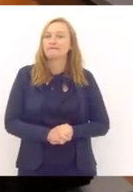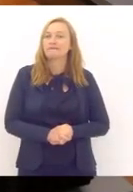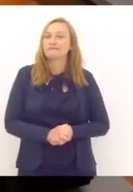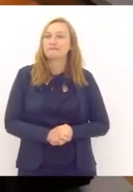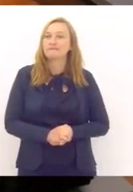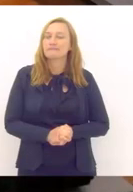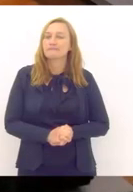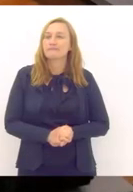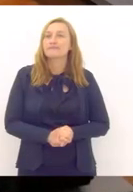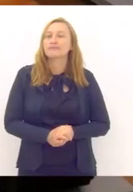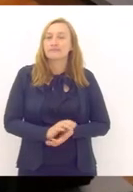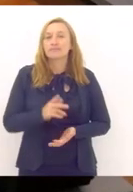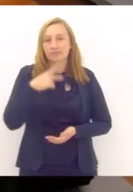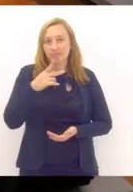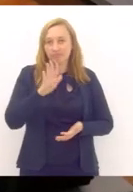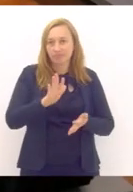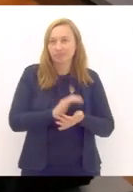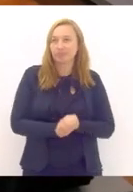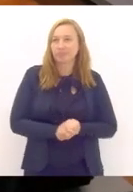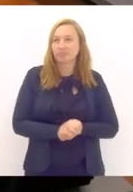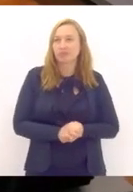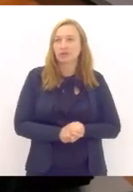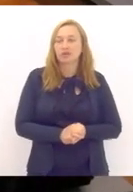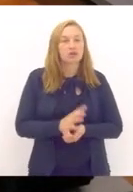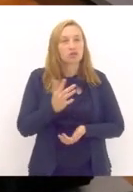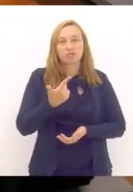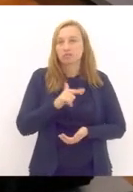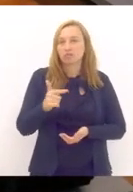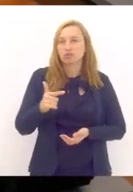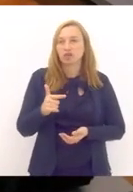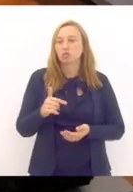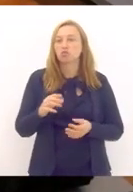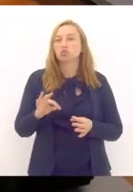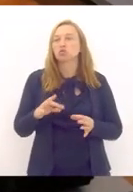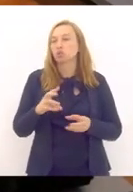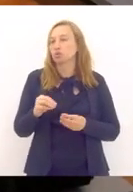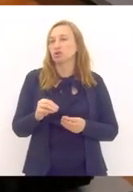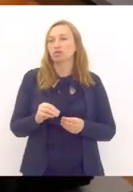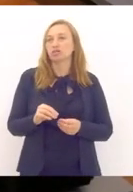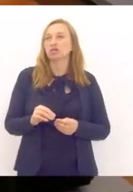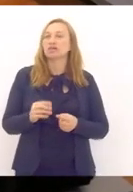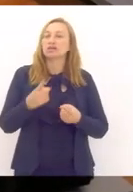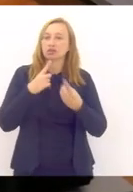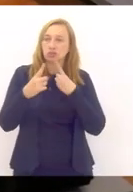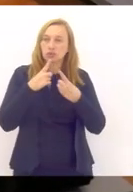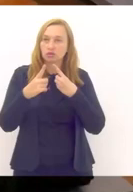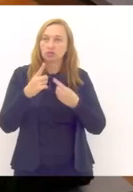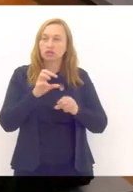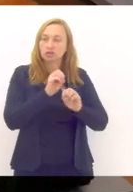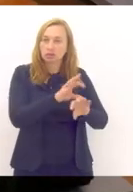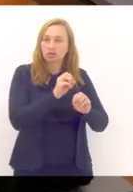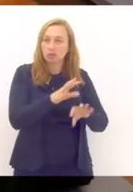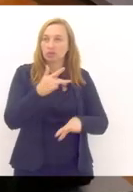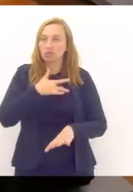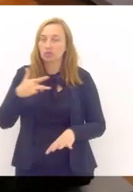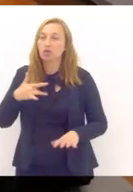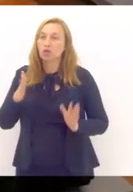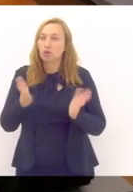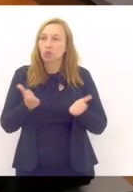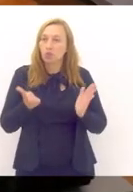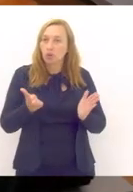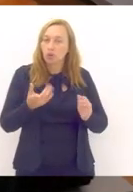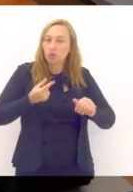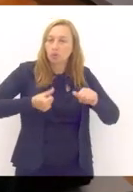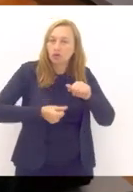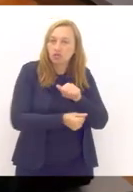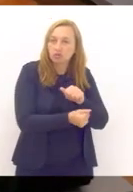eu tenho? Eu vou te dizer, eu nem tenho todas as contas mais. Porque dentro dessa discussão com saúde e educação, hoje em dia os recursos para saúde e